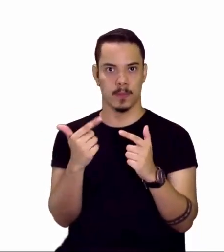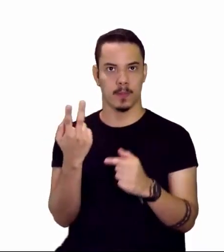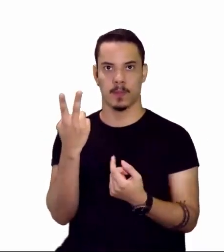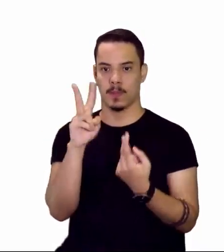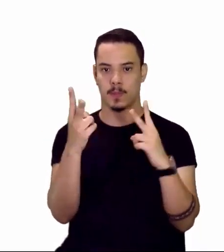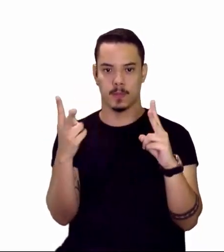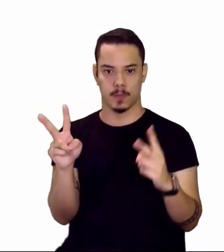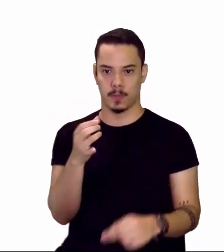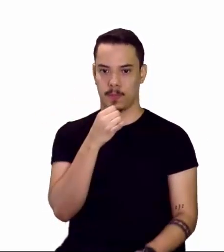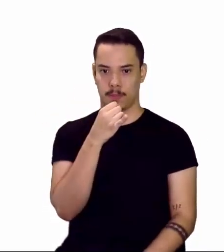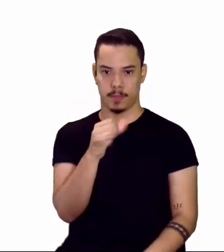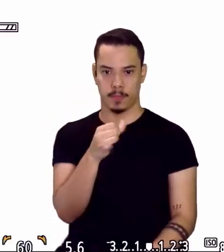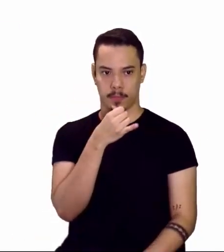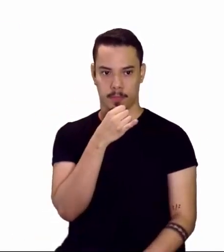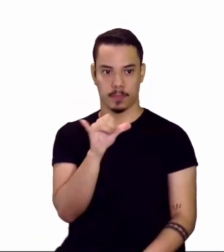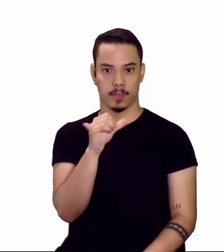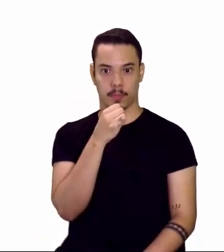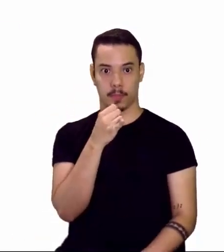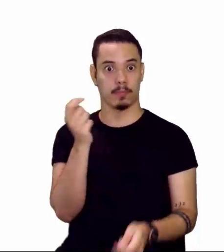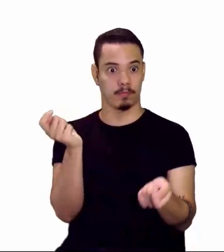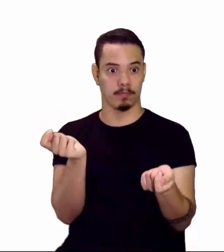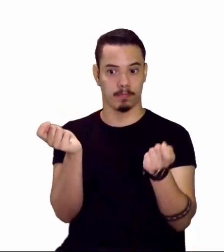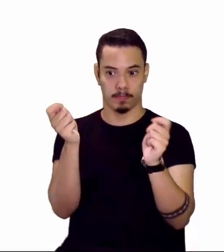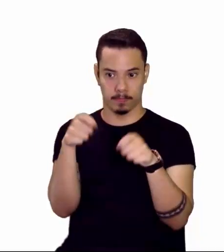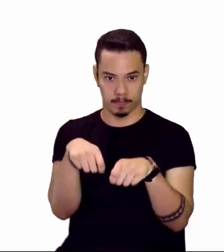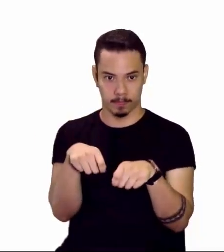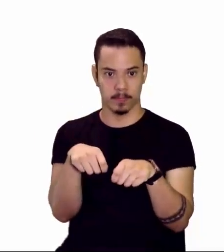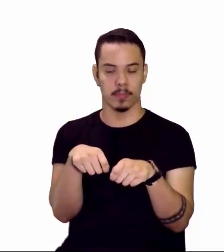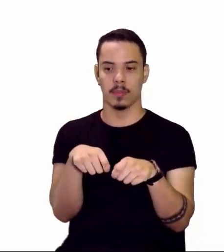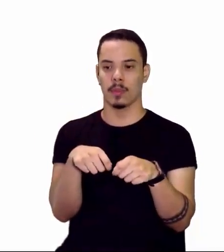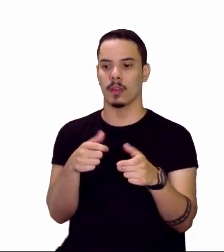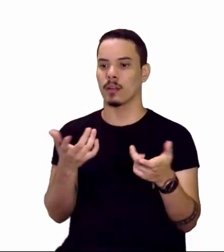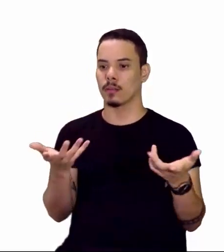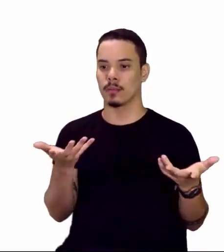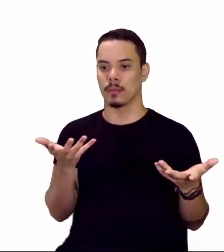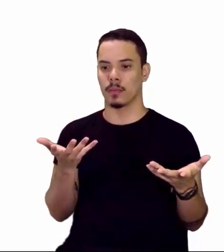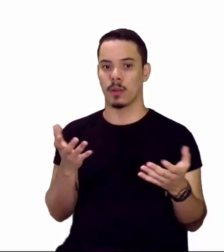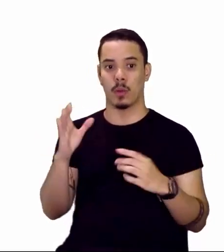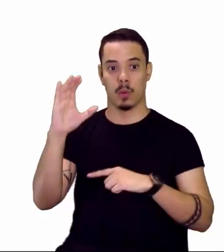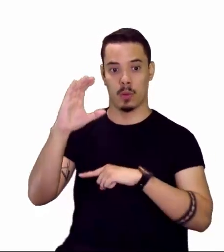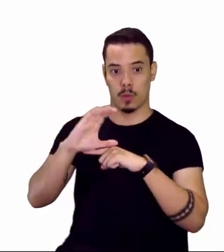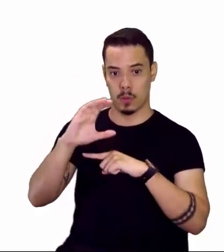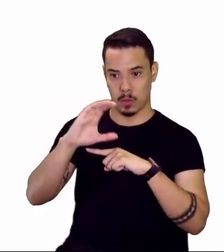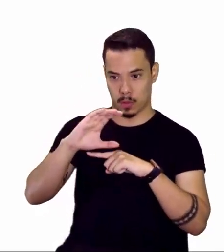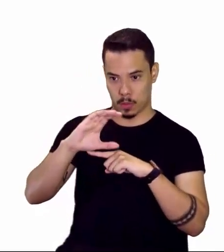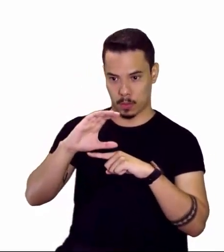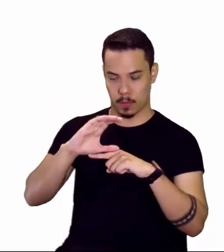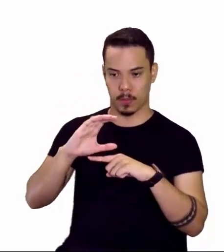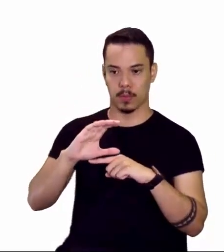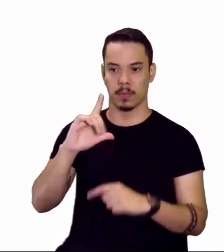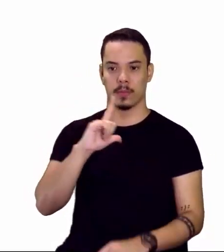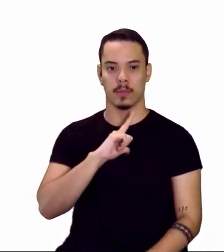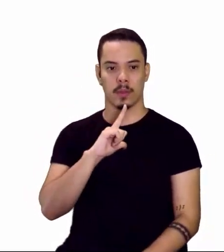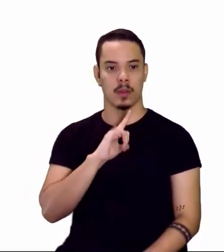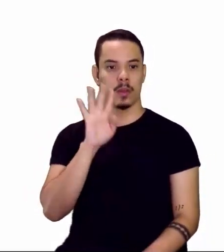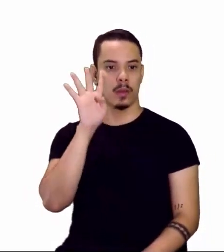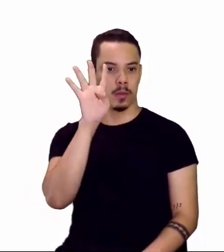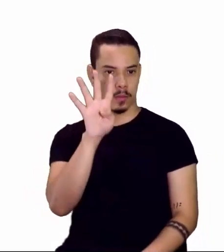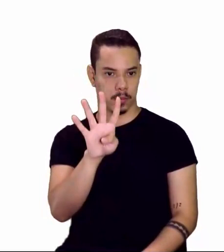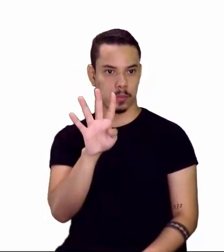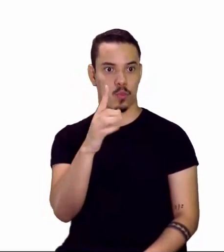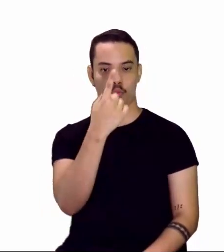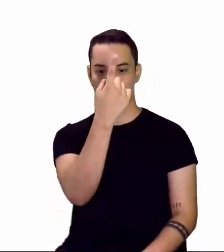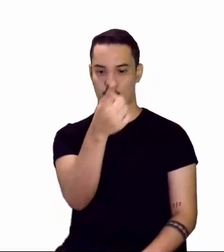elétrons emparelhados disponíveis. Ou seja, o carbono, ele tem 4 elétrons na sua